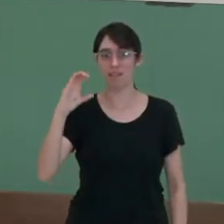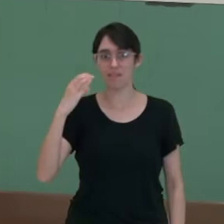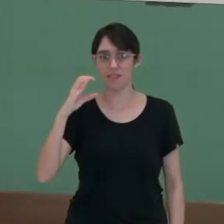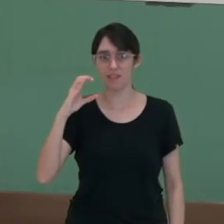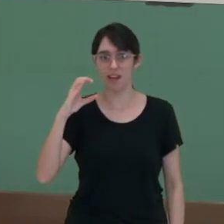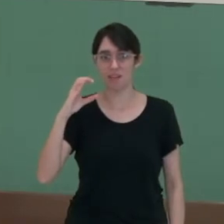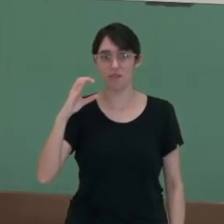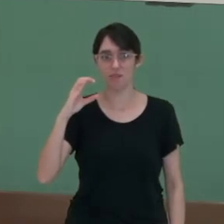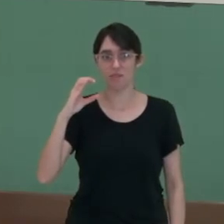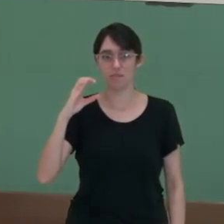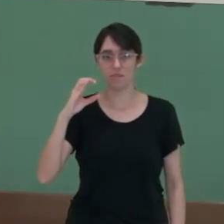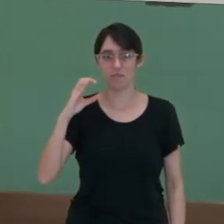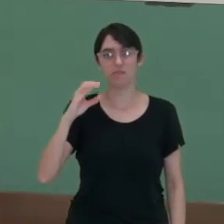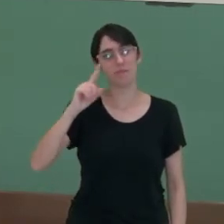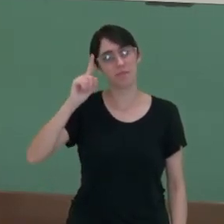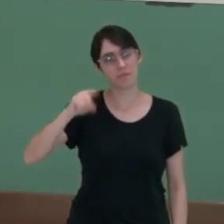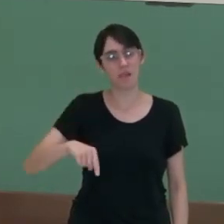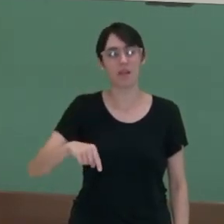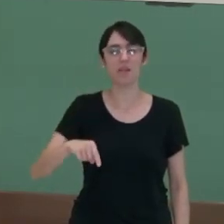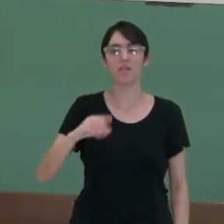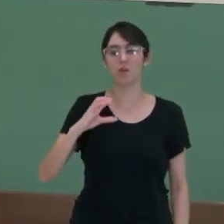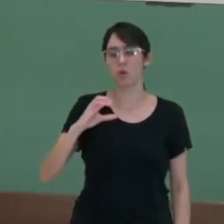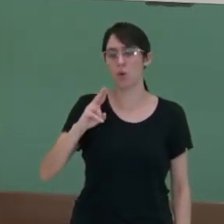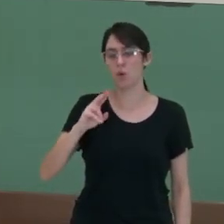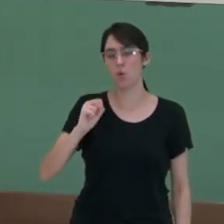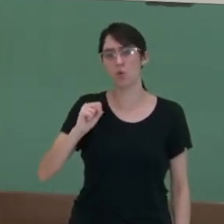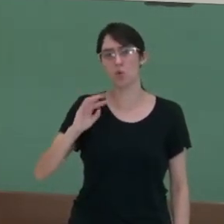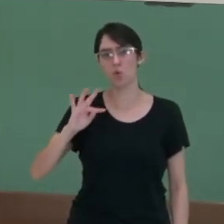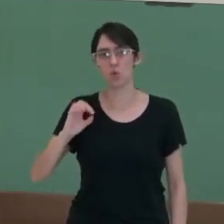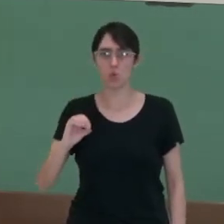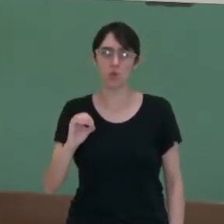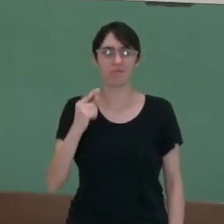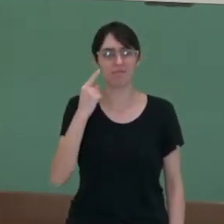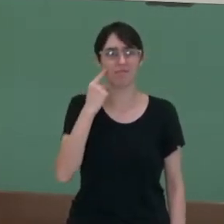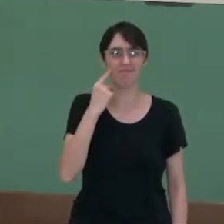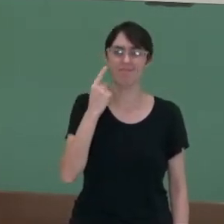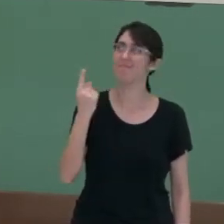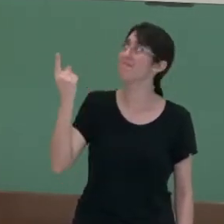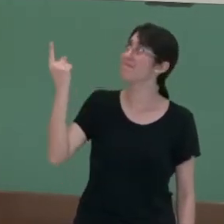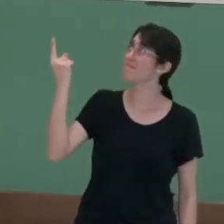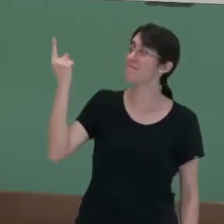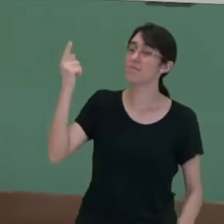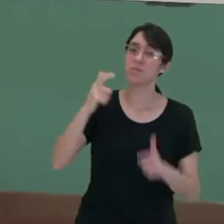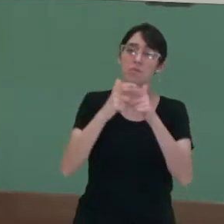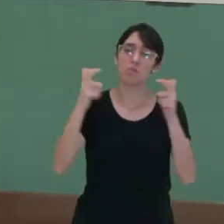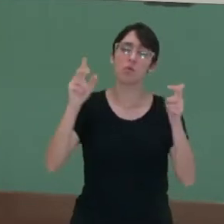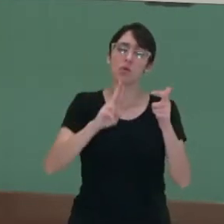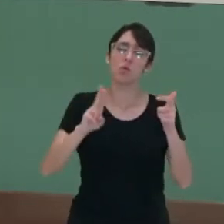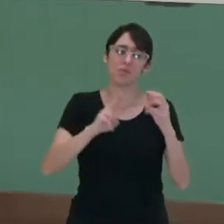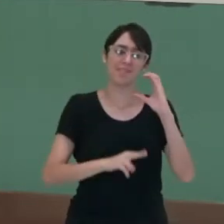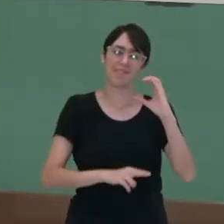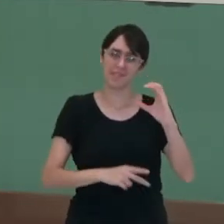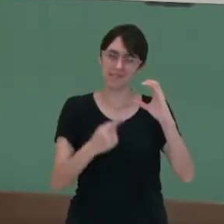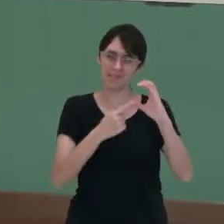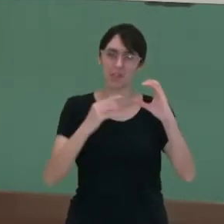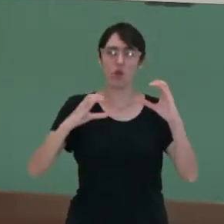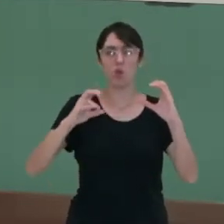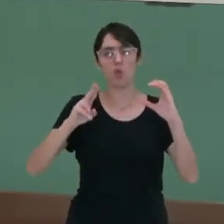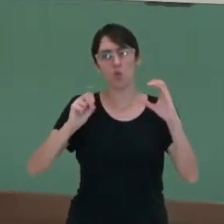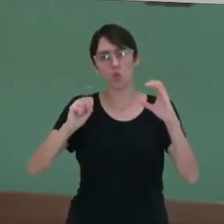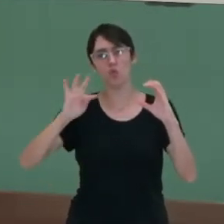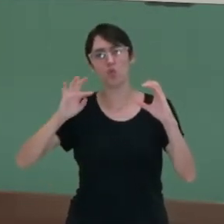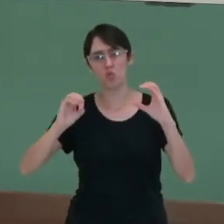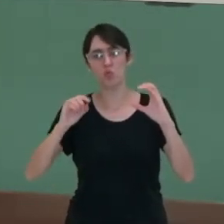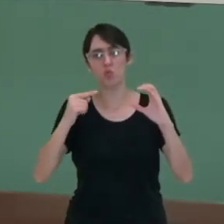a minha função custo. Função custo normalmente vai se apresentar pelo C, e esse C está em função do número